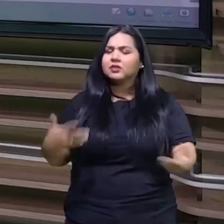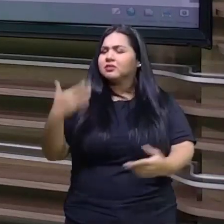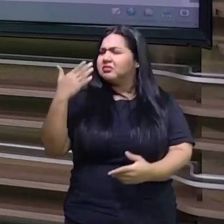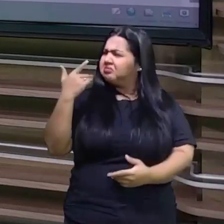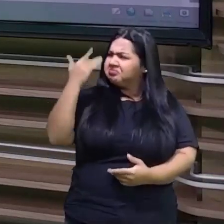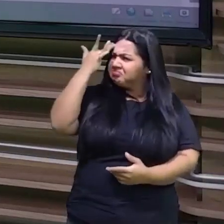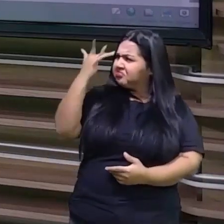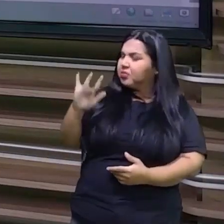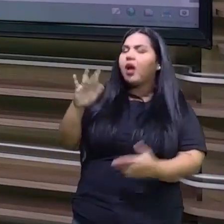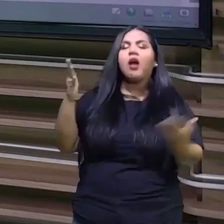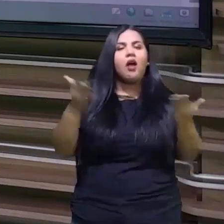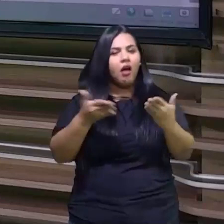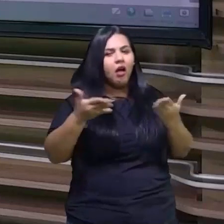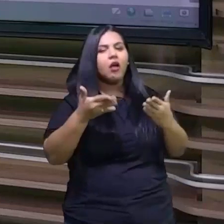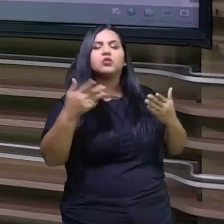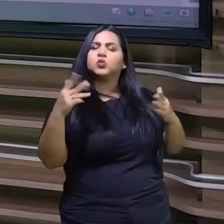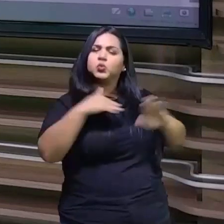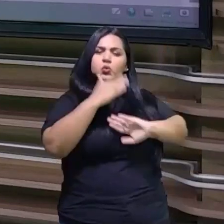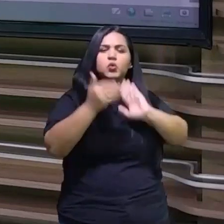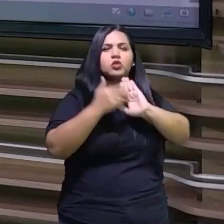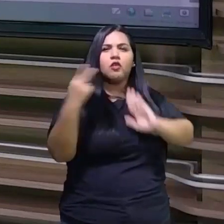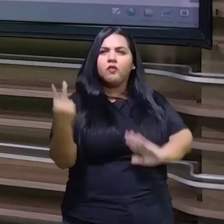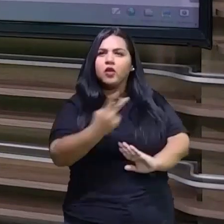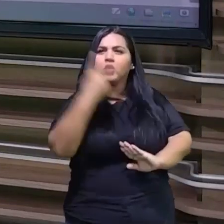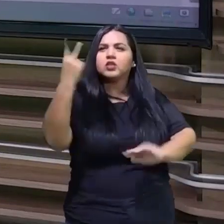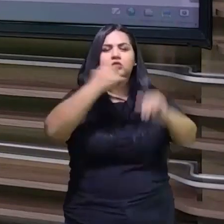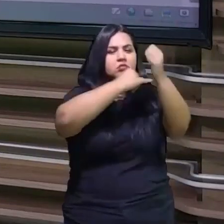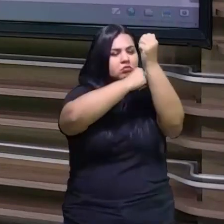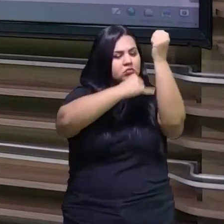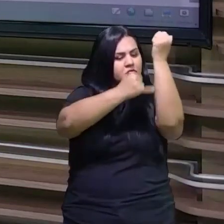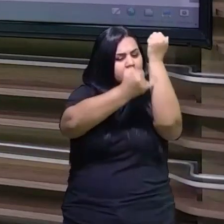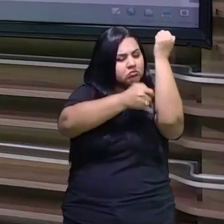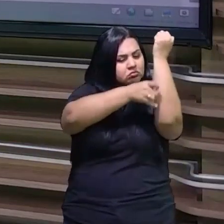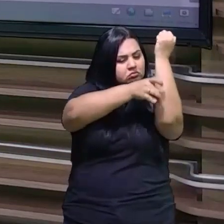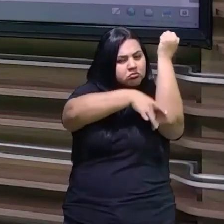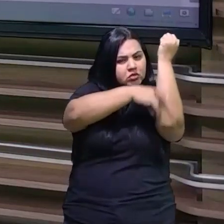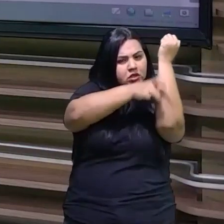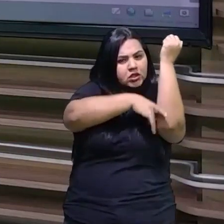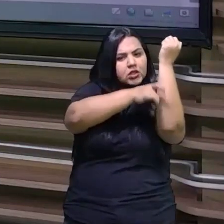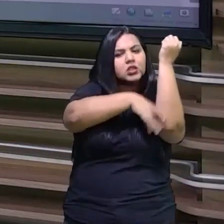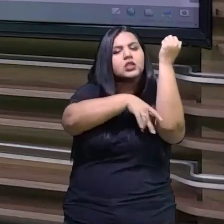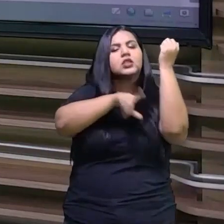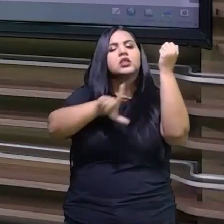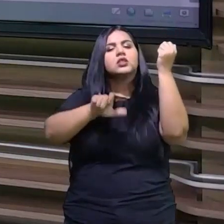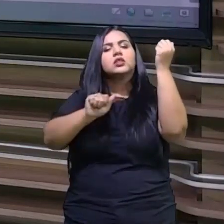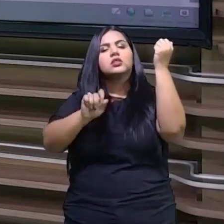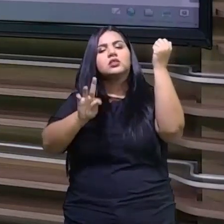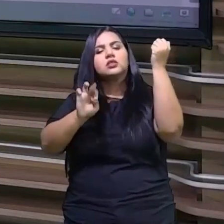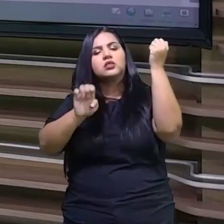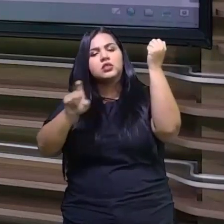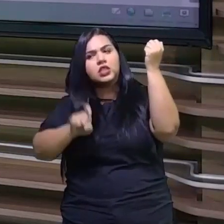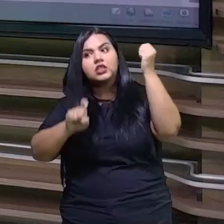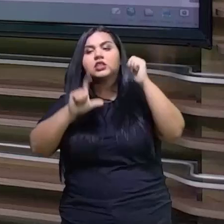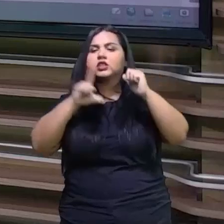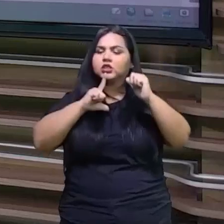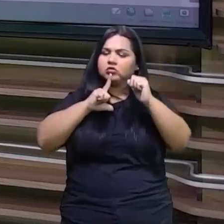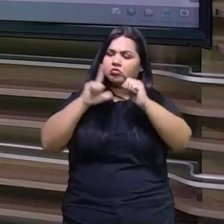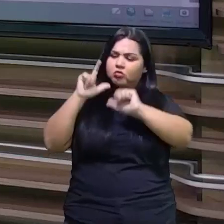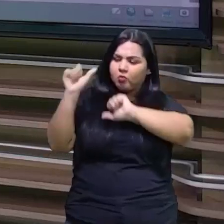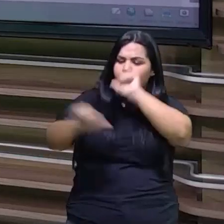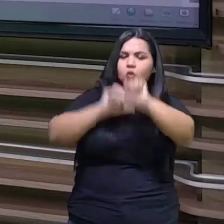esse crescimento, essa valorização da borracha, essa valorização do látex, trouxe para nós mudanças